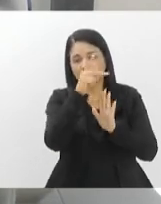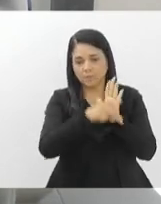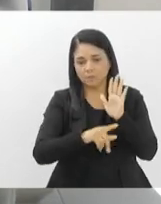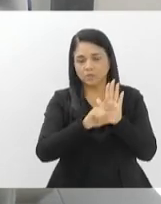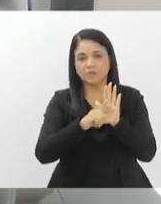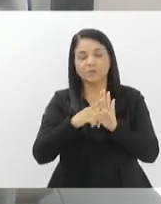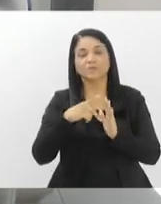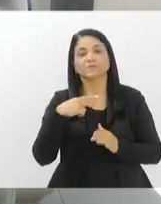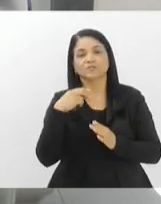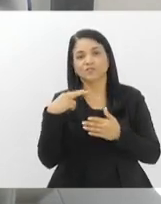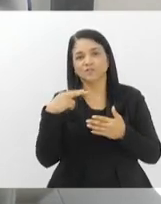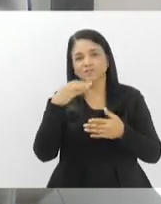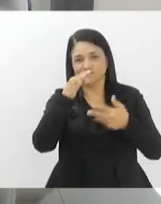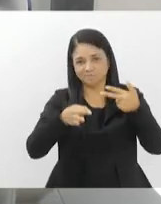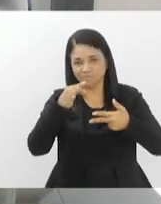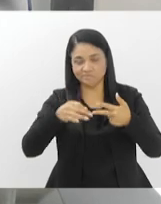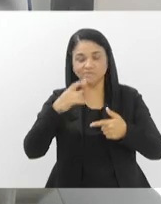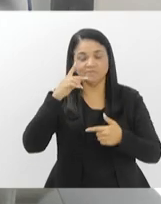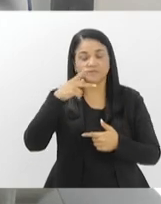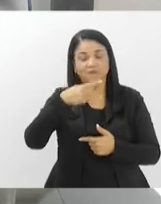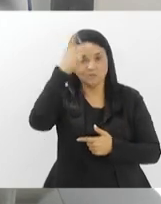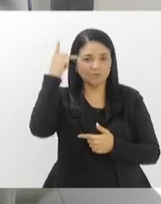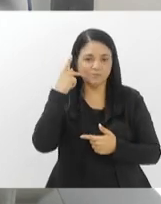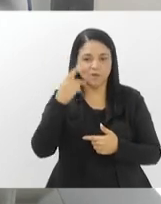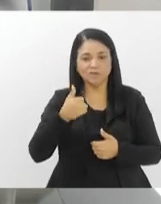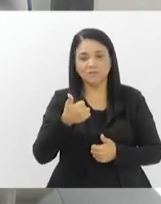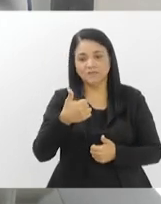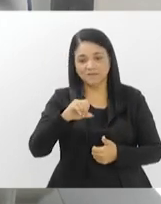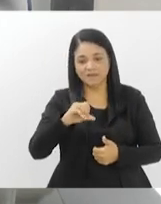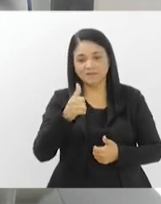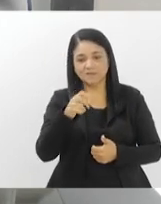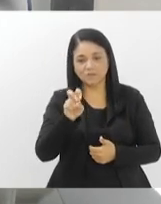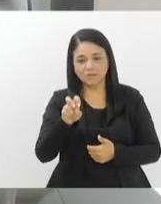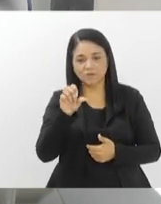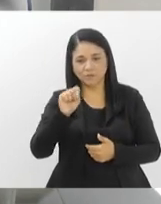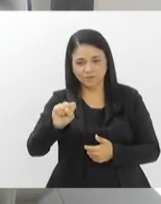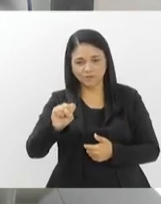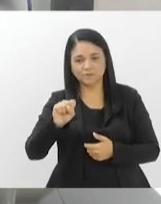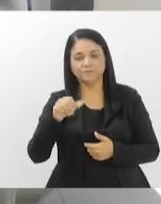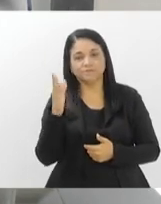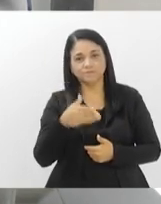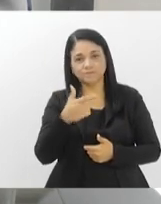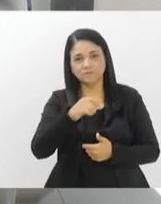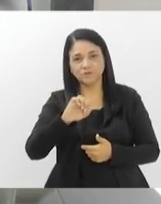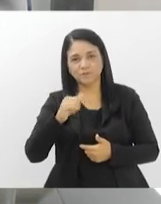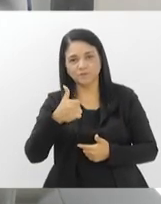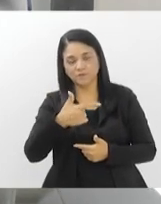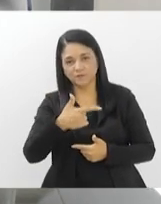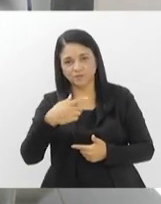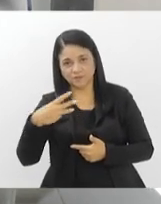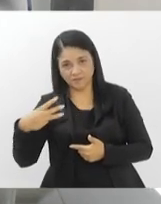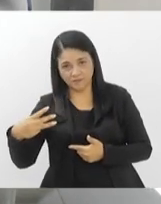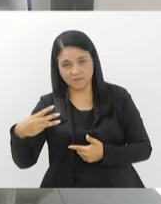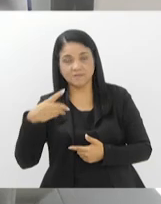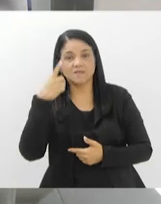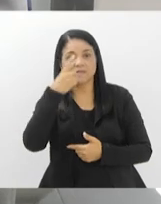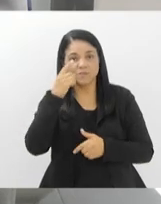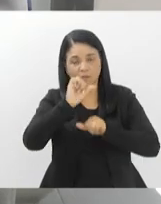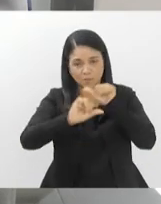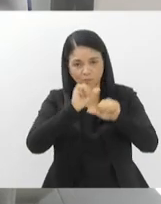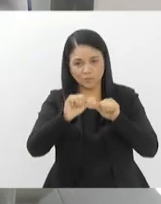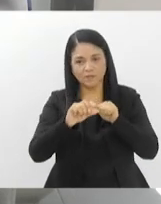Luiz Paulo. Projeto de lei 1058-23, de autoria dos deputados Cláudio Caiado e Rosenberg Reis, que altera a